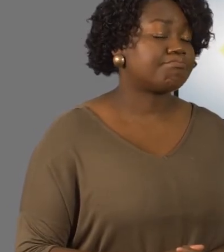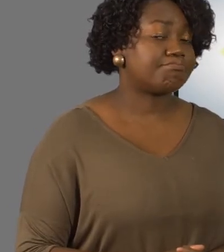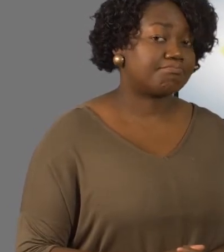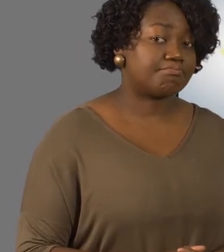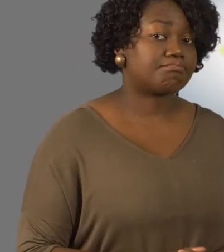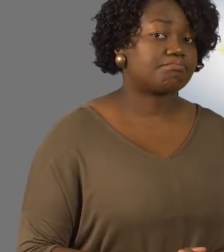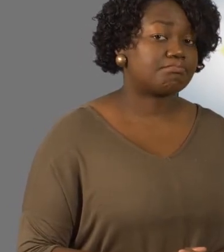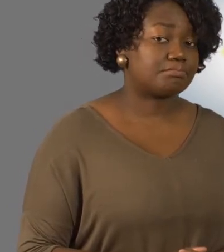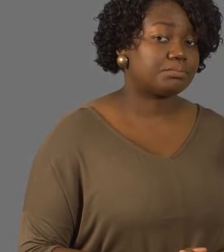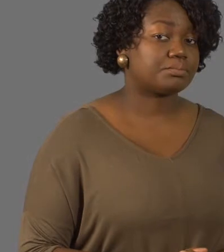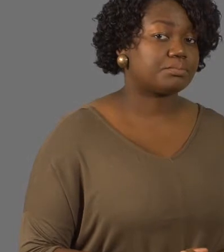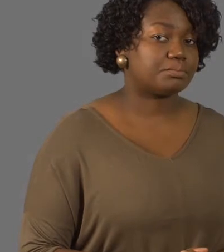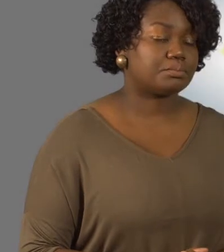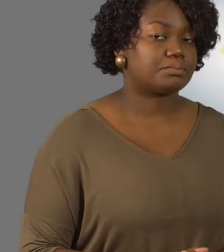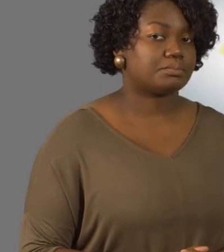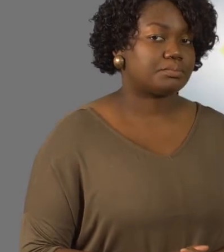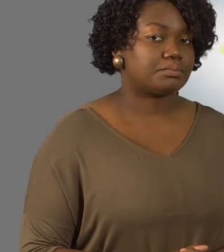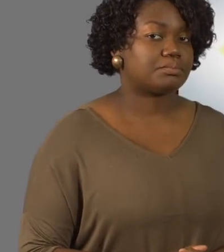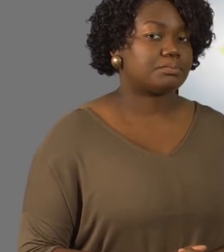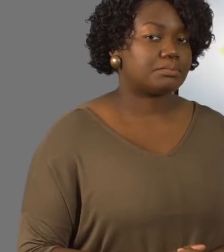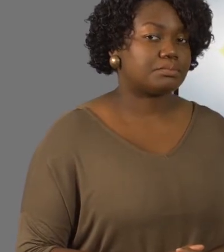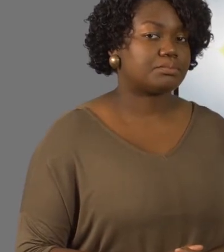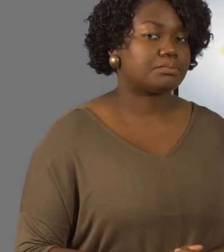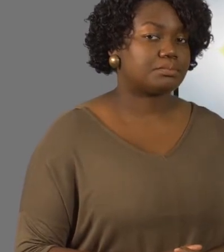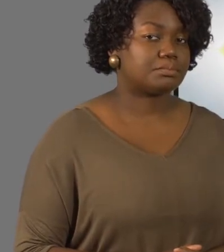Beira para sustentar a sua família.